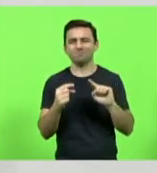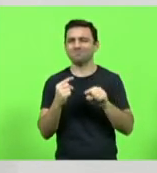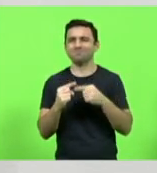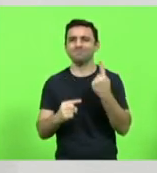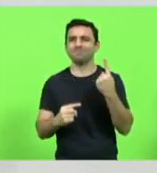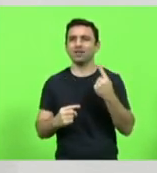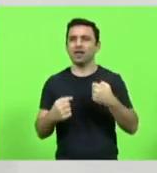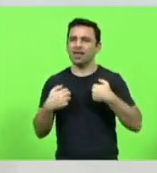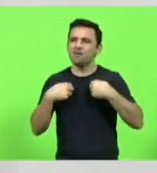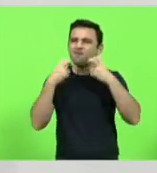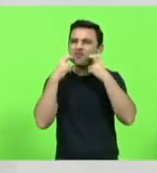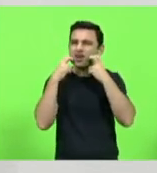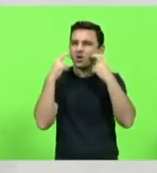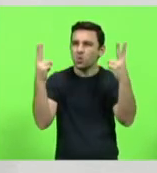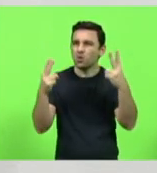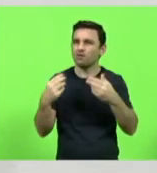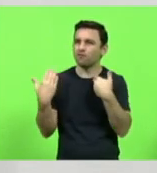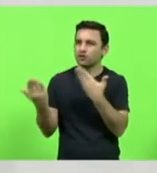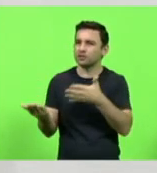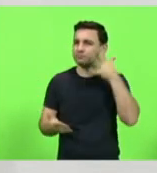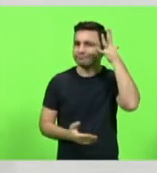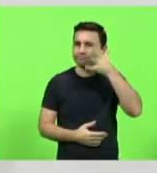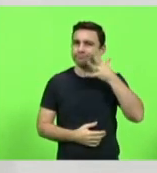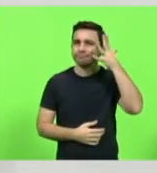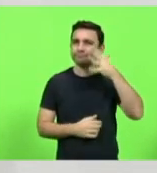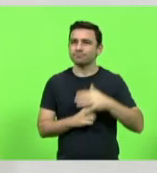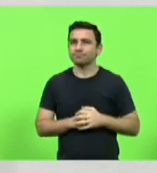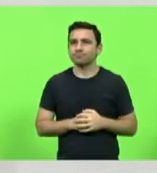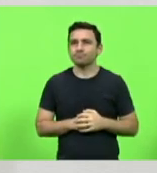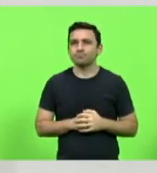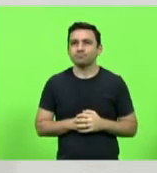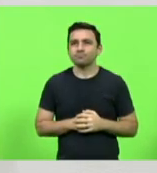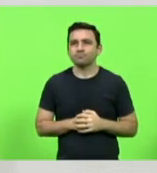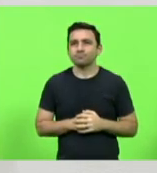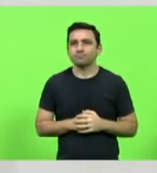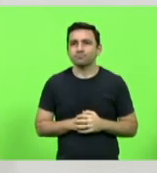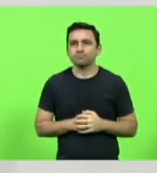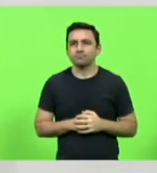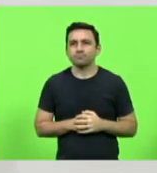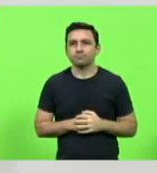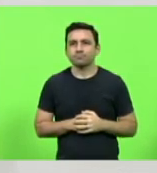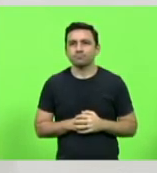tenho vergonha da tua fala, que tu me antecedeu hoje aqui.